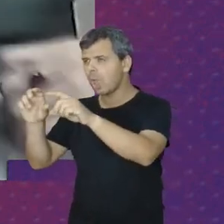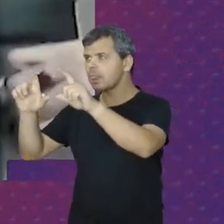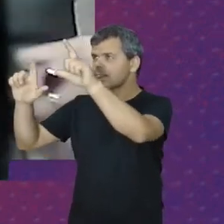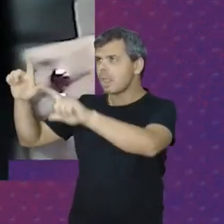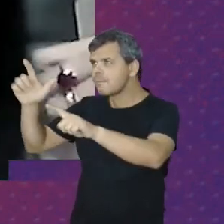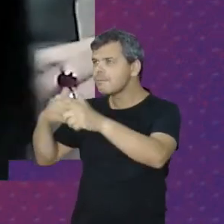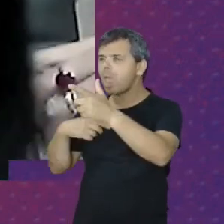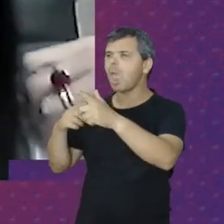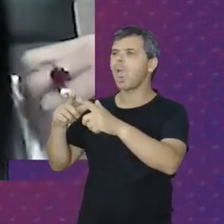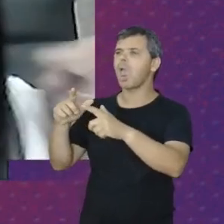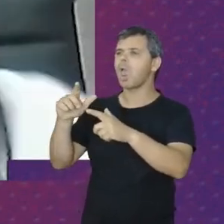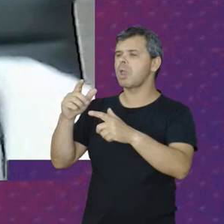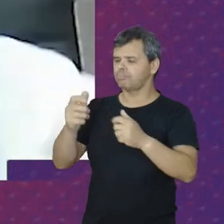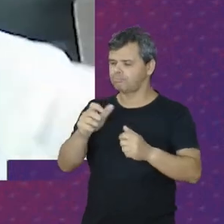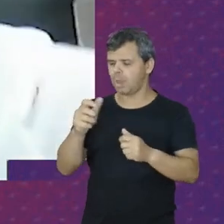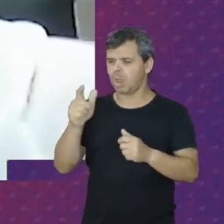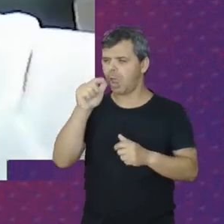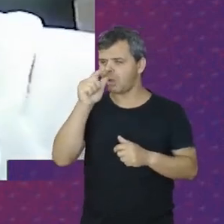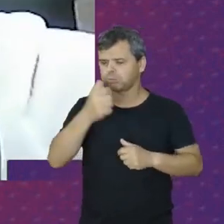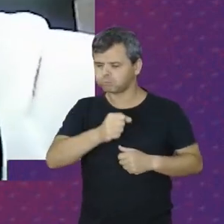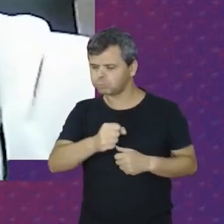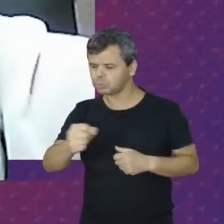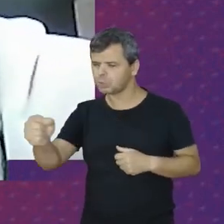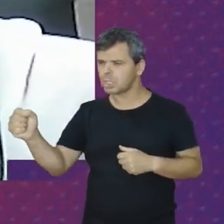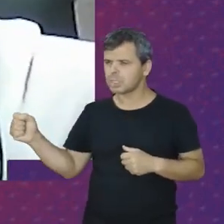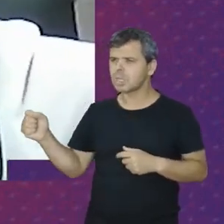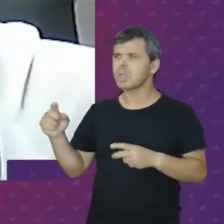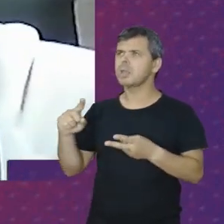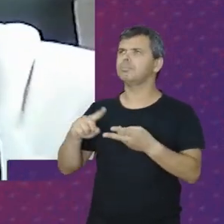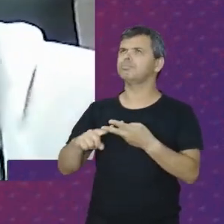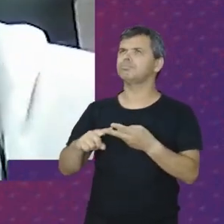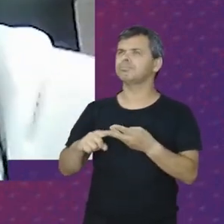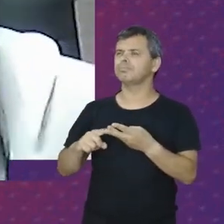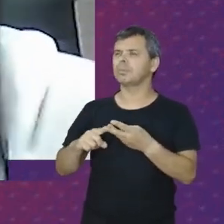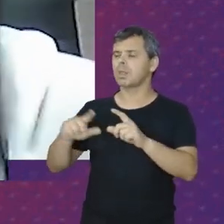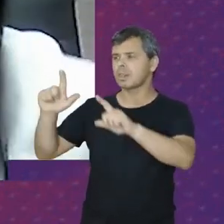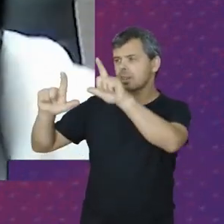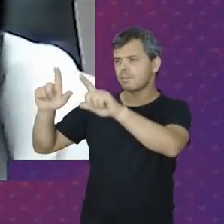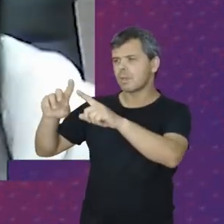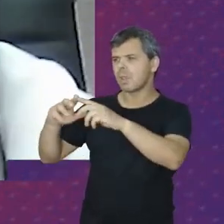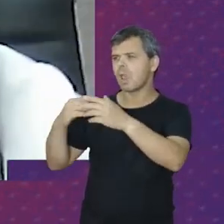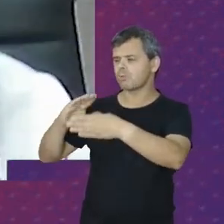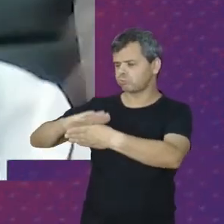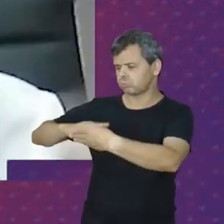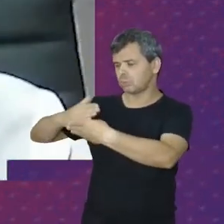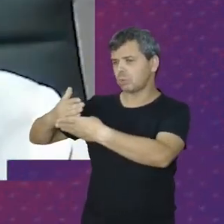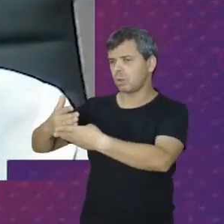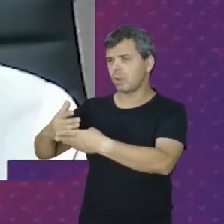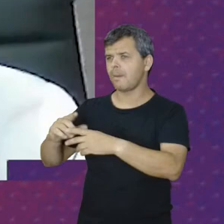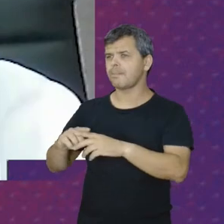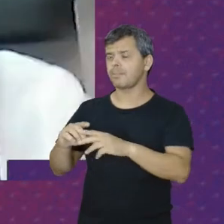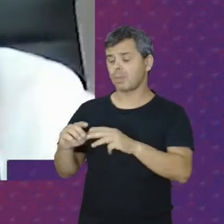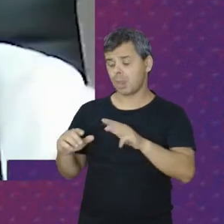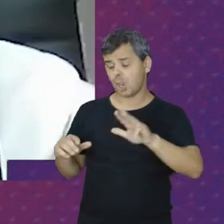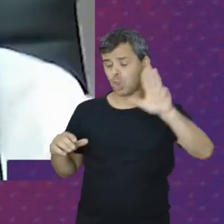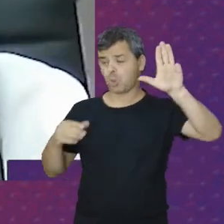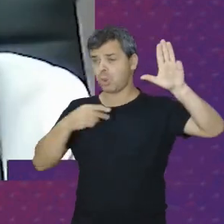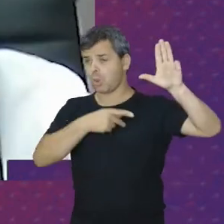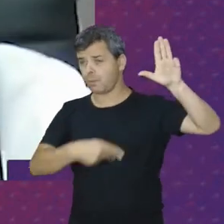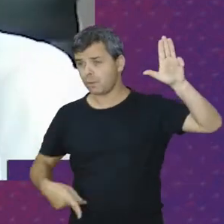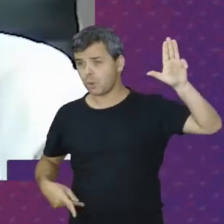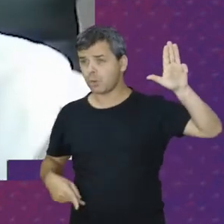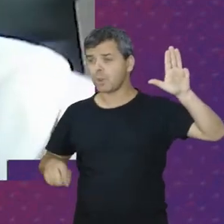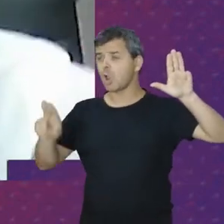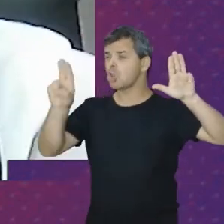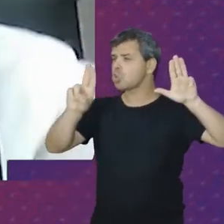fui convidada várias vezes para subir até o 4º andar lá do empreendimento Dona Lindu, que eu botei o nome da mãe de Lula, e botei em cada prédio o nome